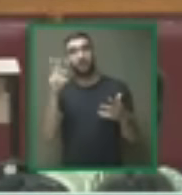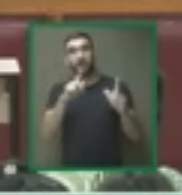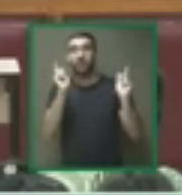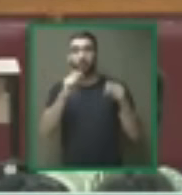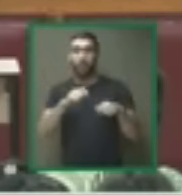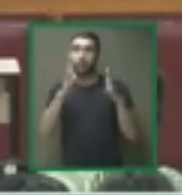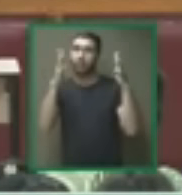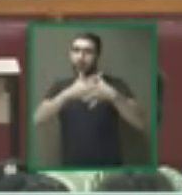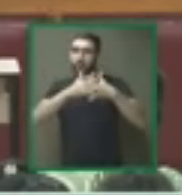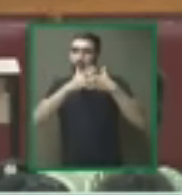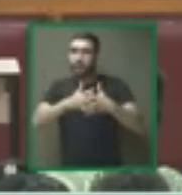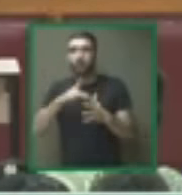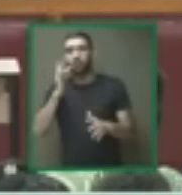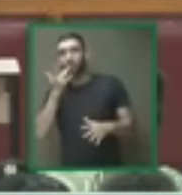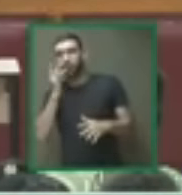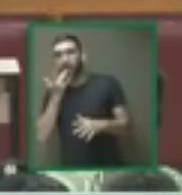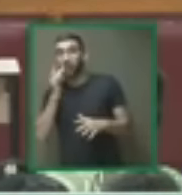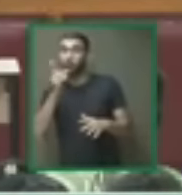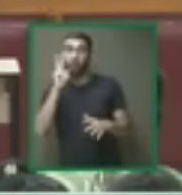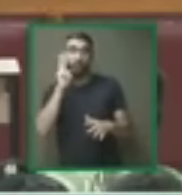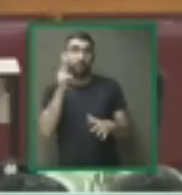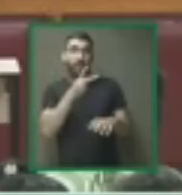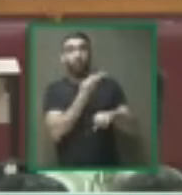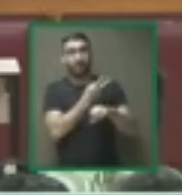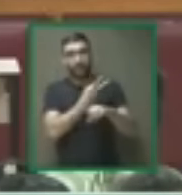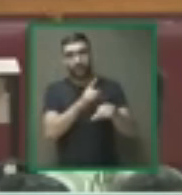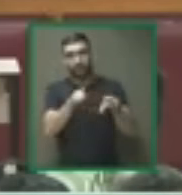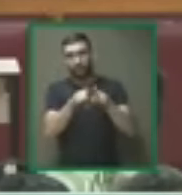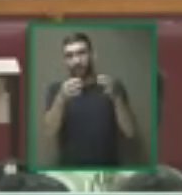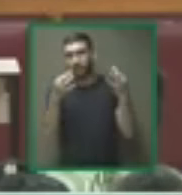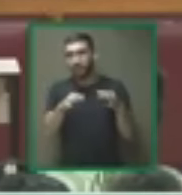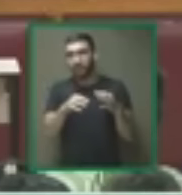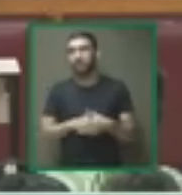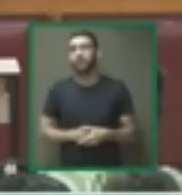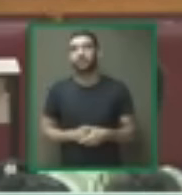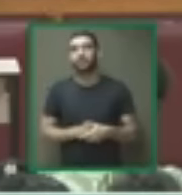um dourado, assim como pode enxergar um prata. É isso?